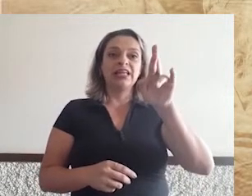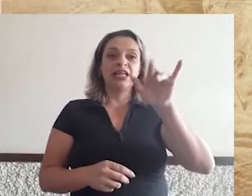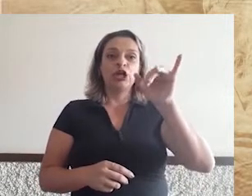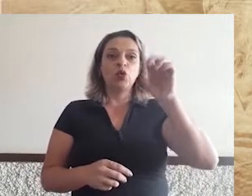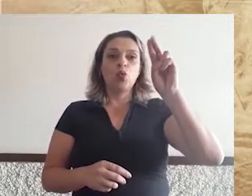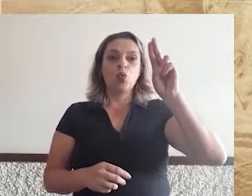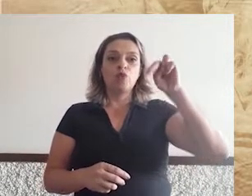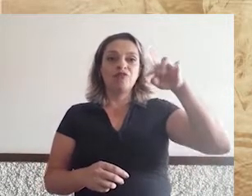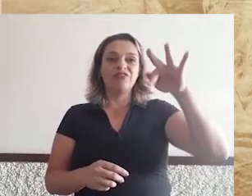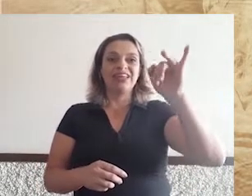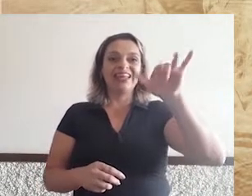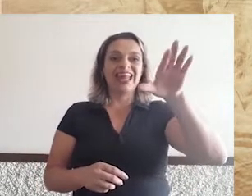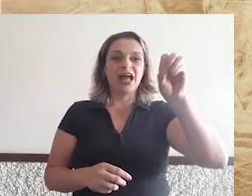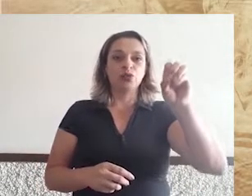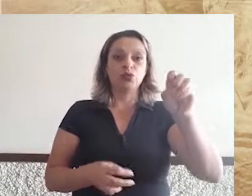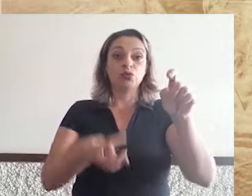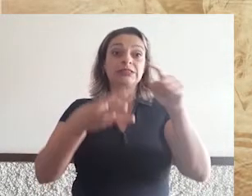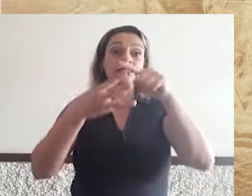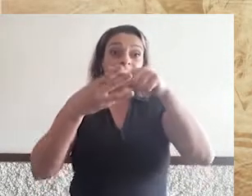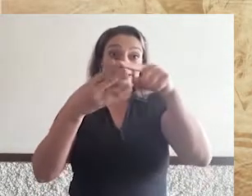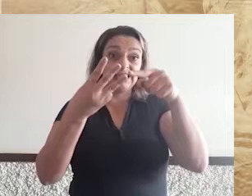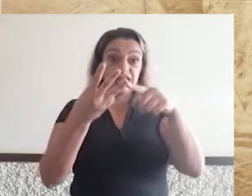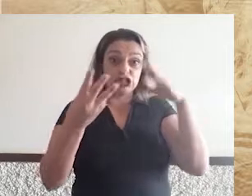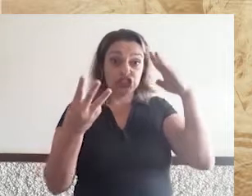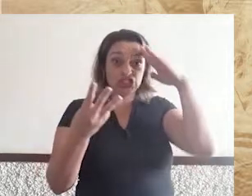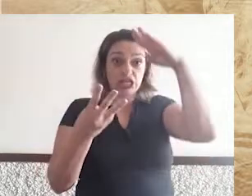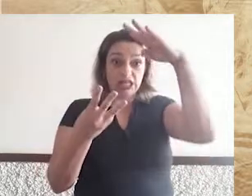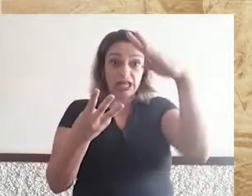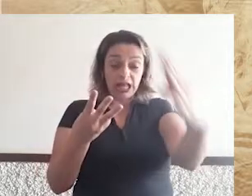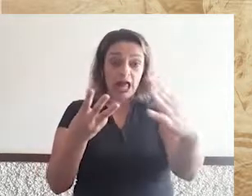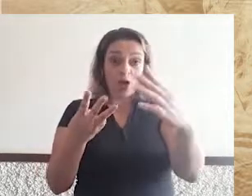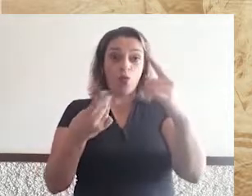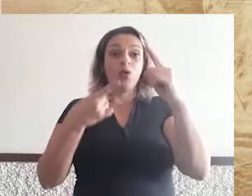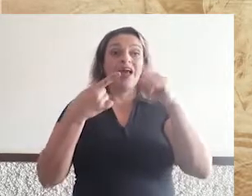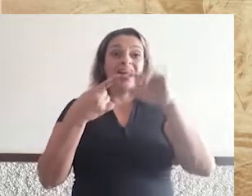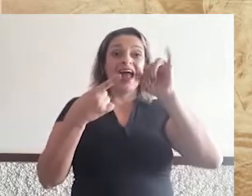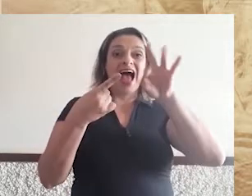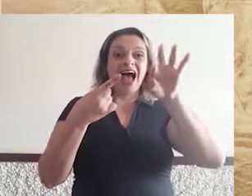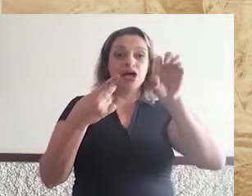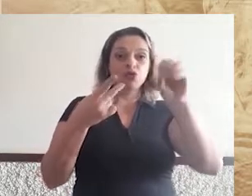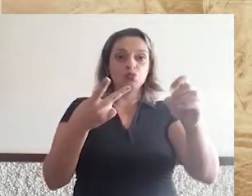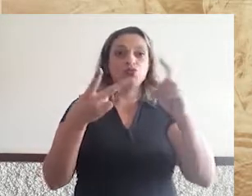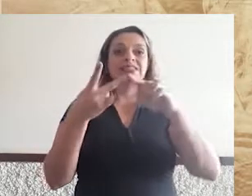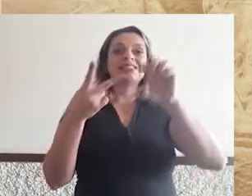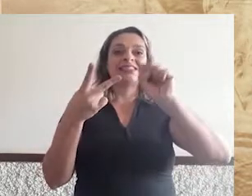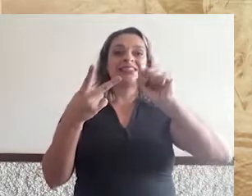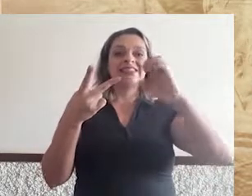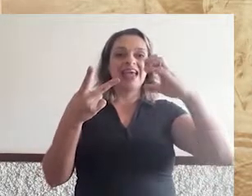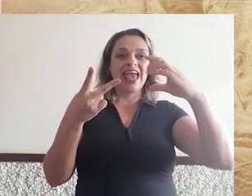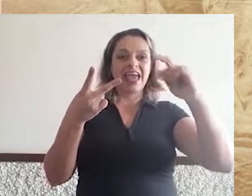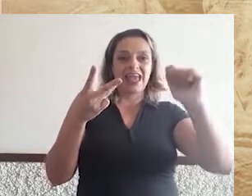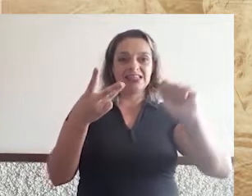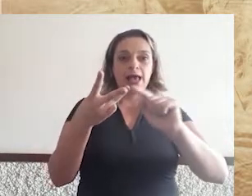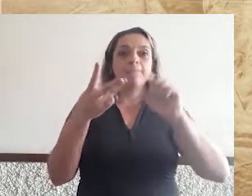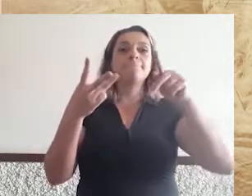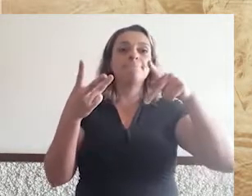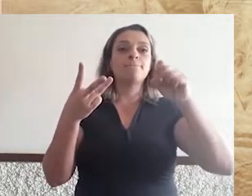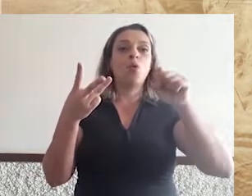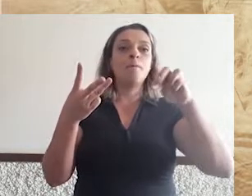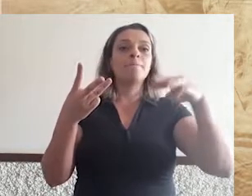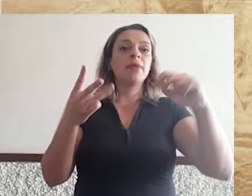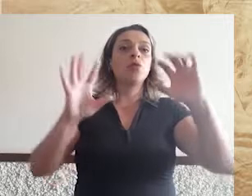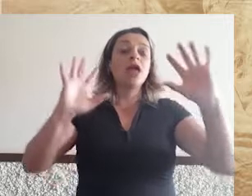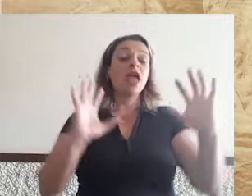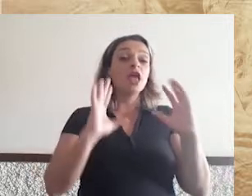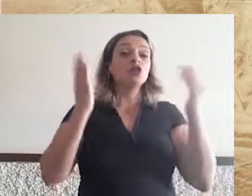Primeiro triunvirato porque 3 generais, Crasso, César e Pompeu,